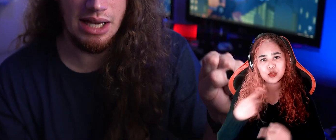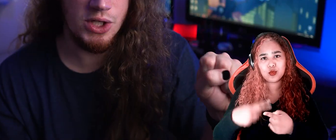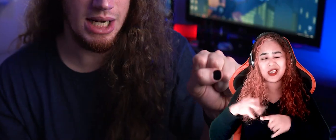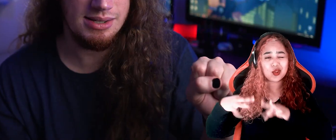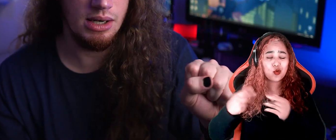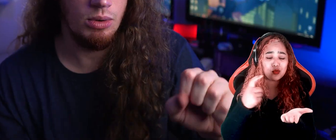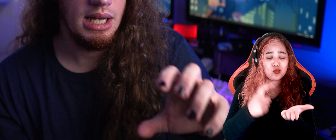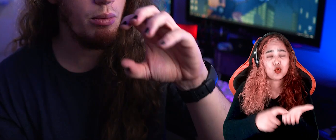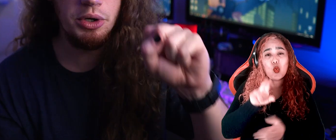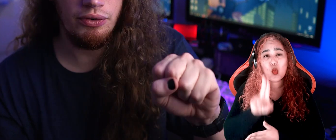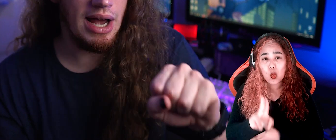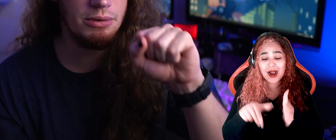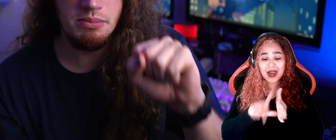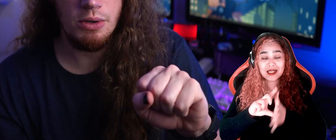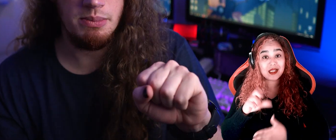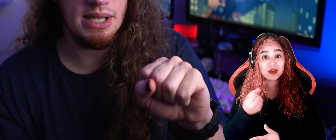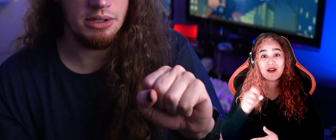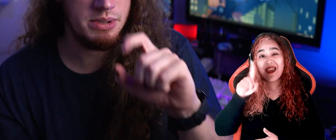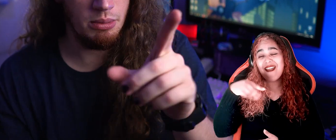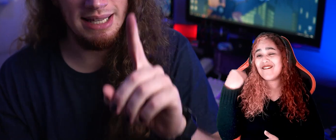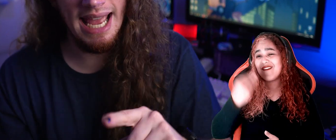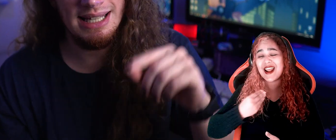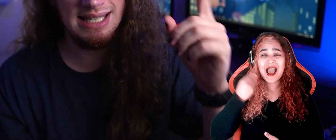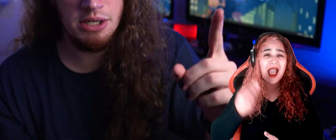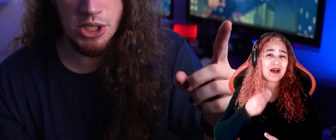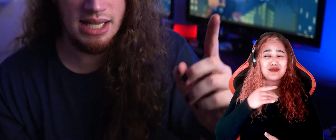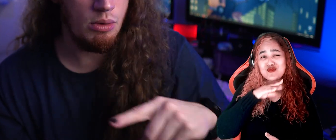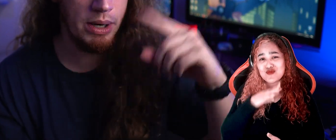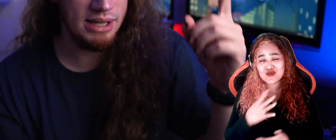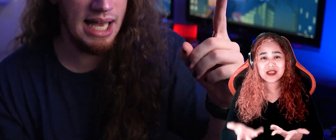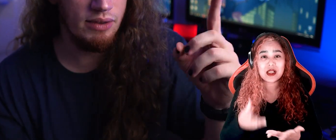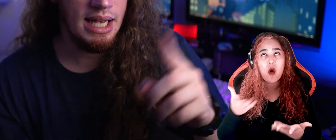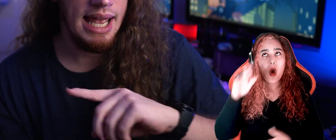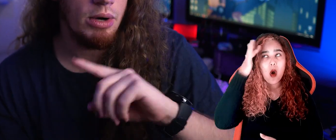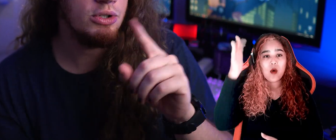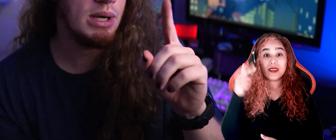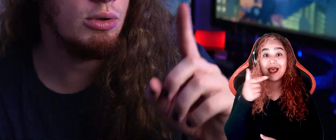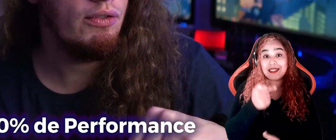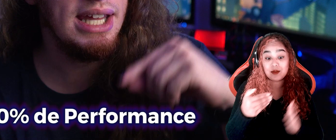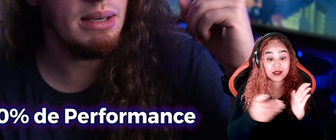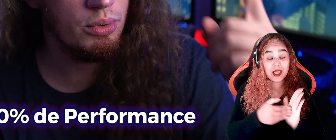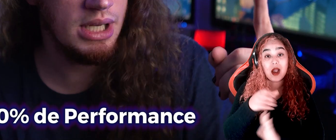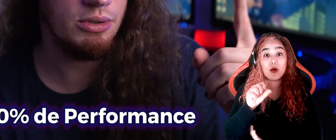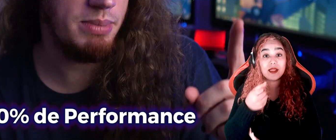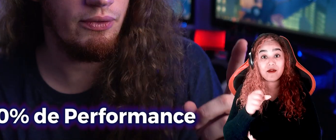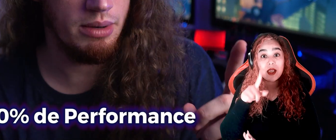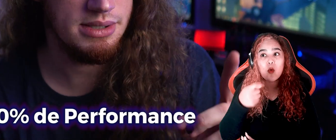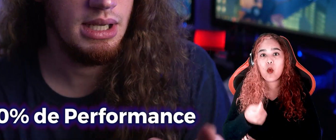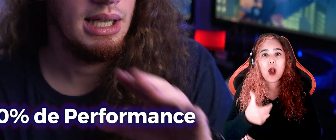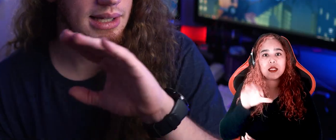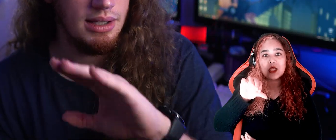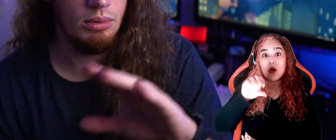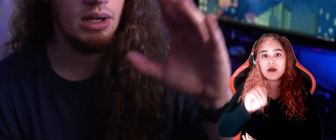antes da 8ª geração eram muito fracos e mal otimizados. Para você ter uma ideia, da 7ª geração para a 8ª é um ganho de quase 90% de